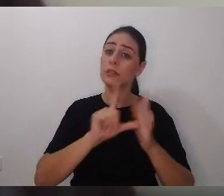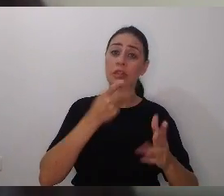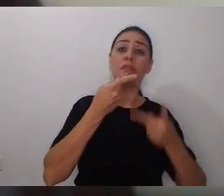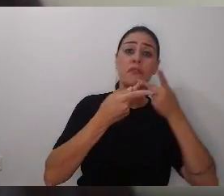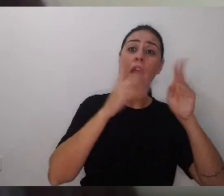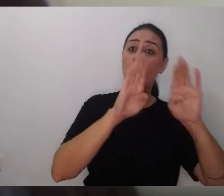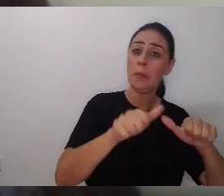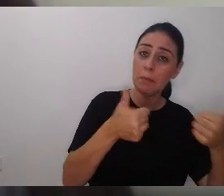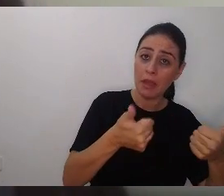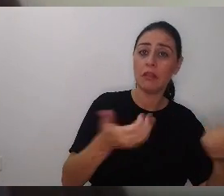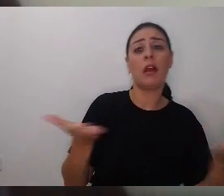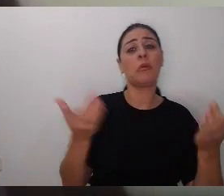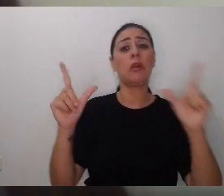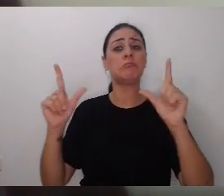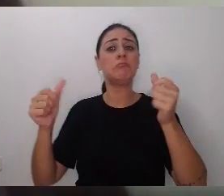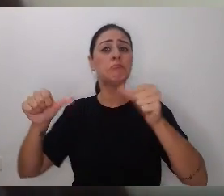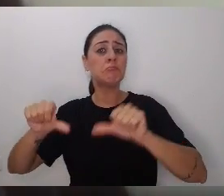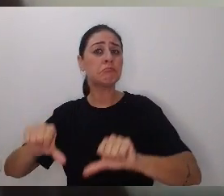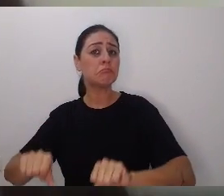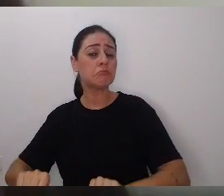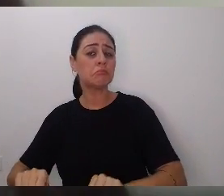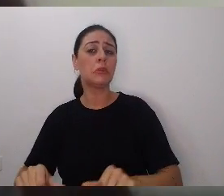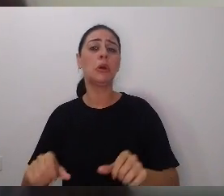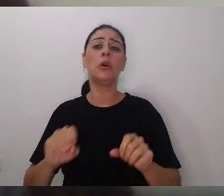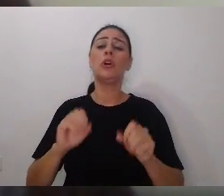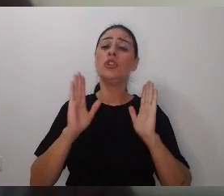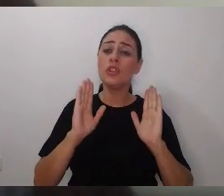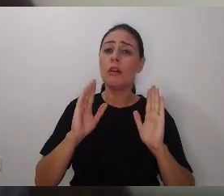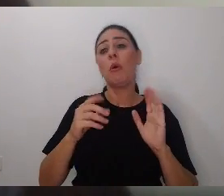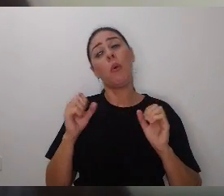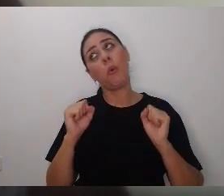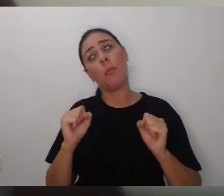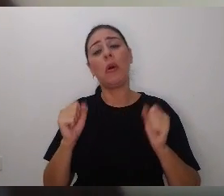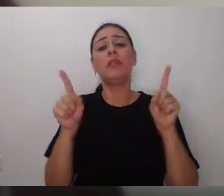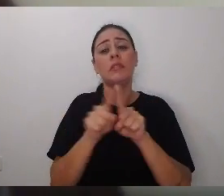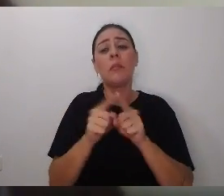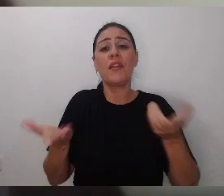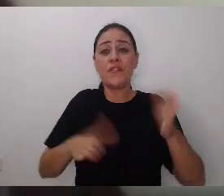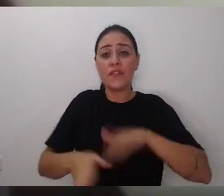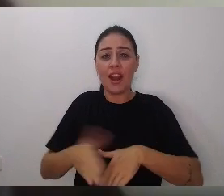não estão falando como falavam antes, né? Ou já tinham